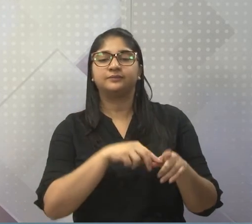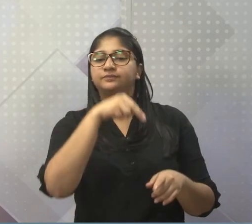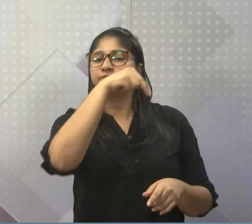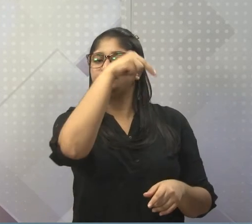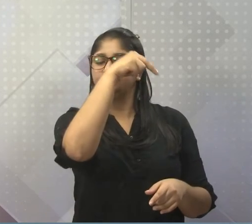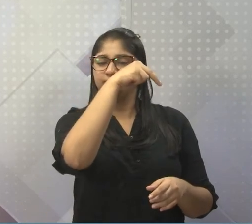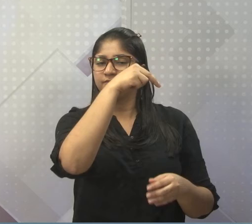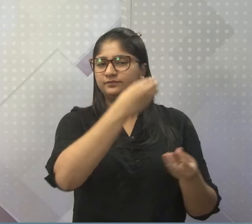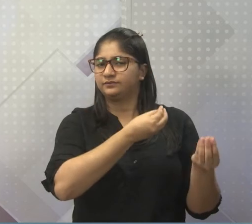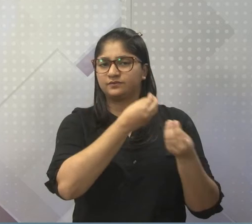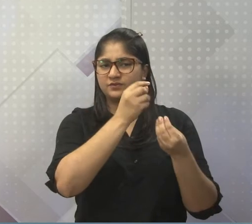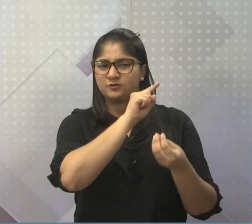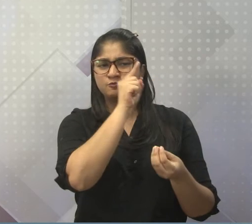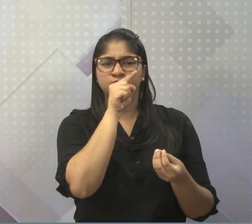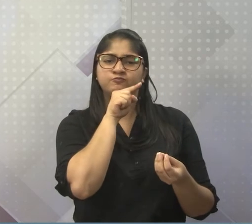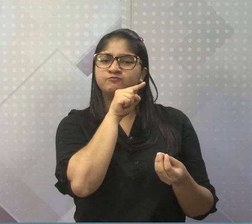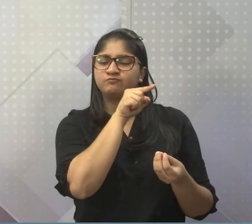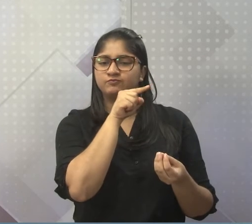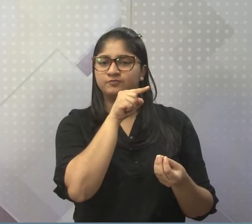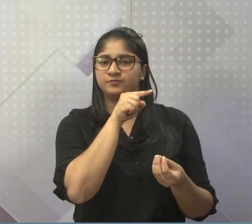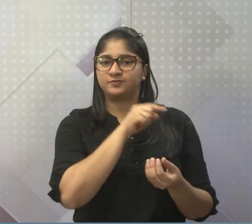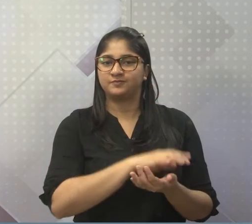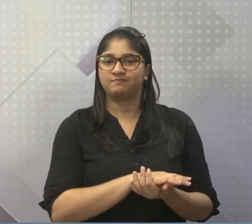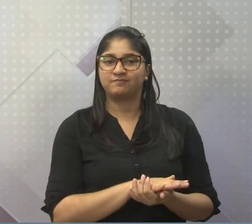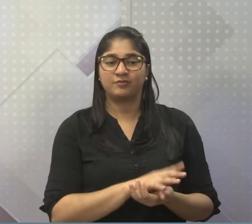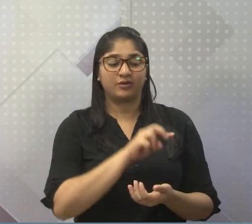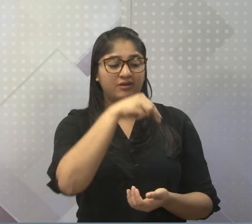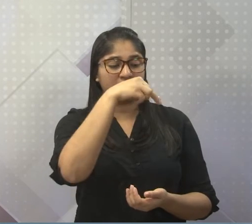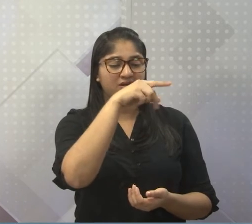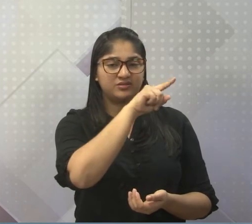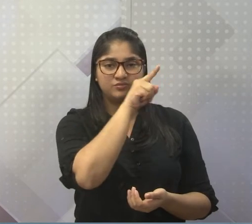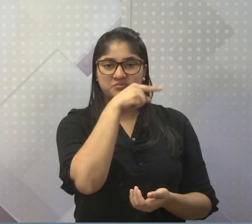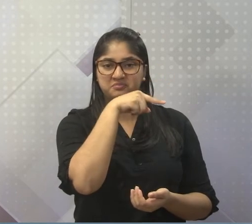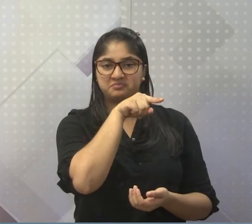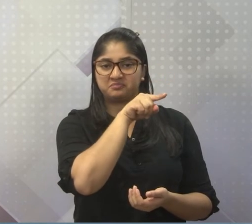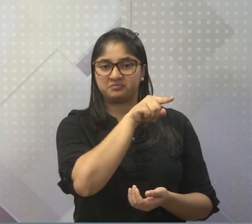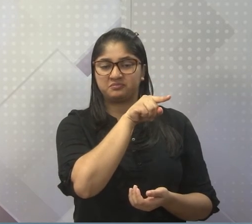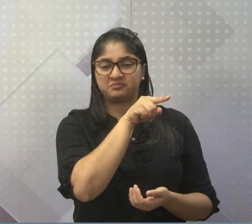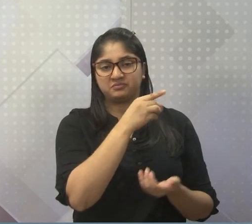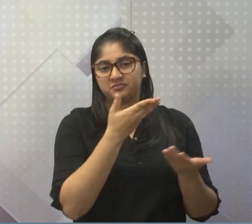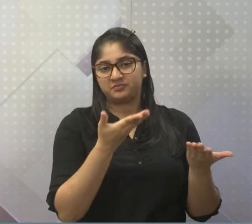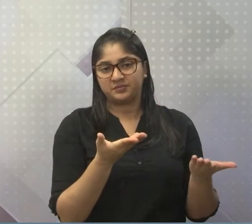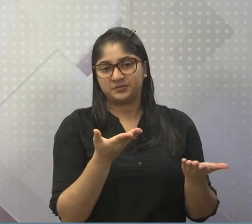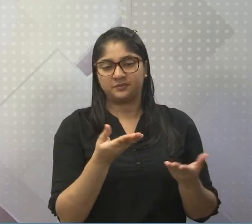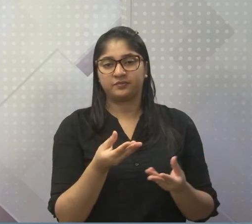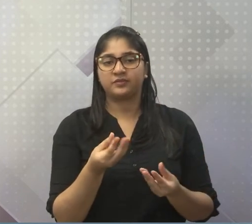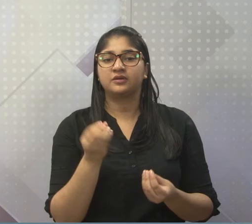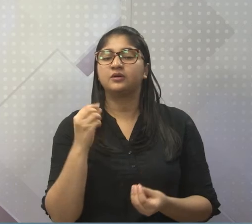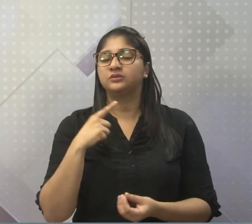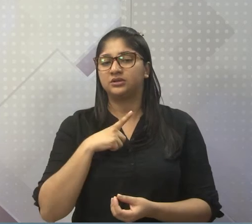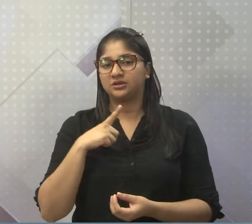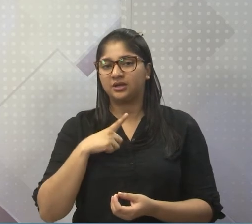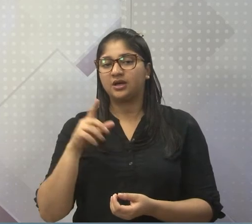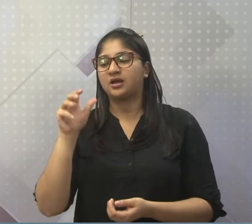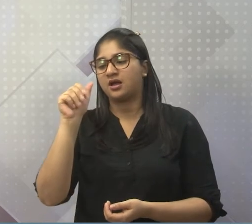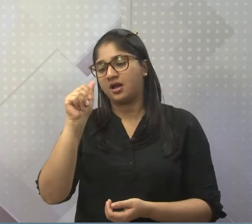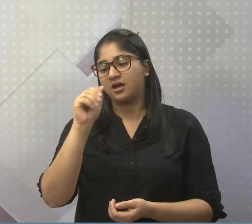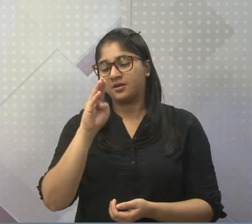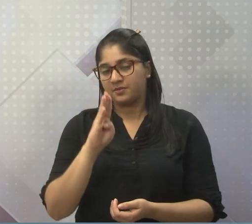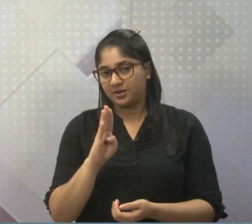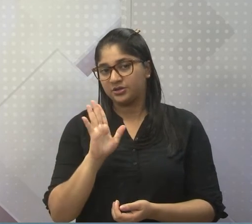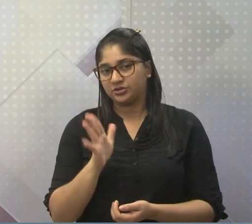Vamos calcular o N. Eu não sei o N. Eu quero N. Bem, eu tenho A e tenho